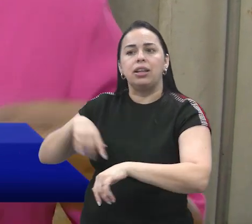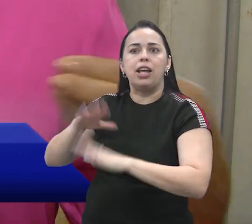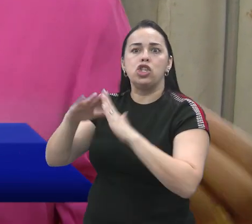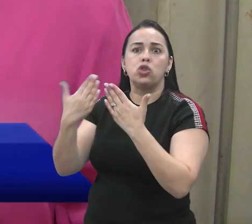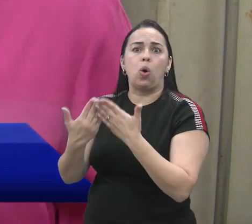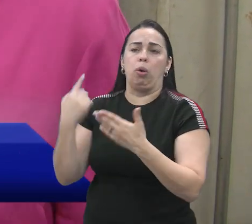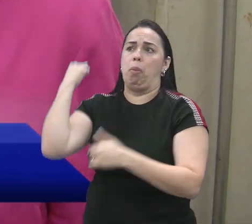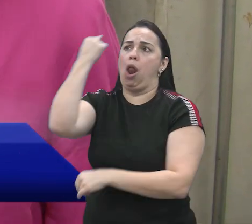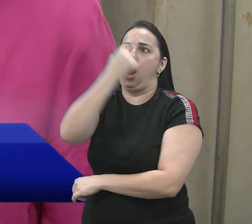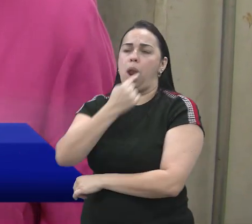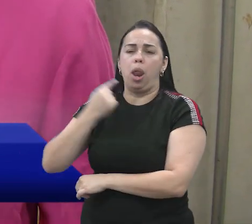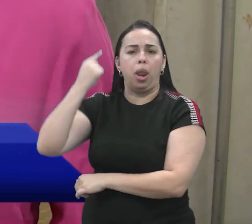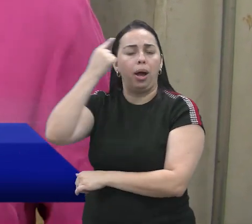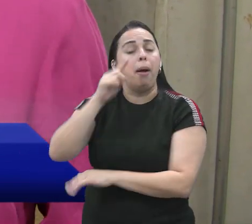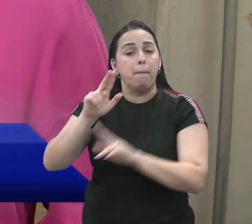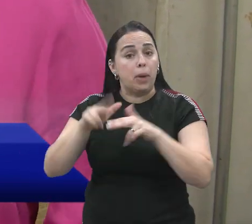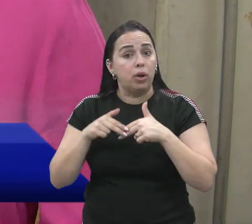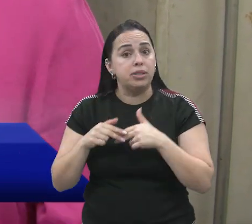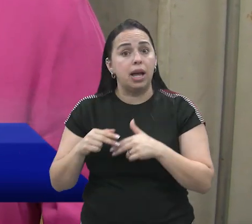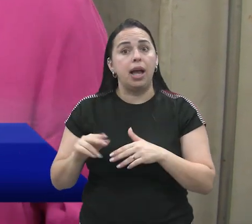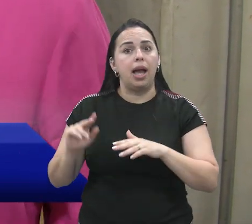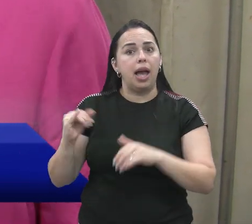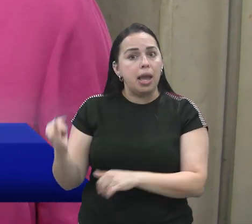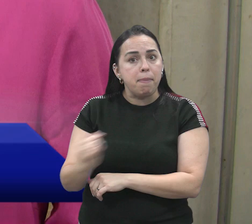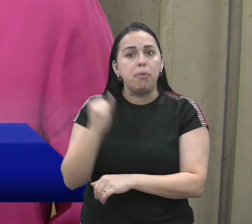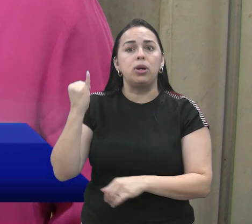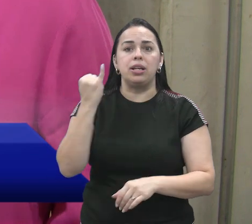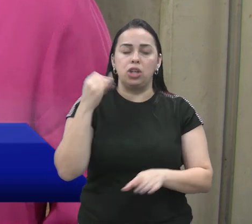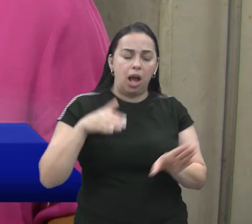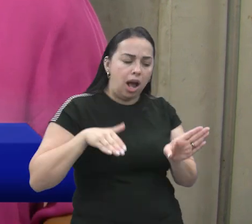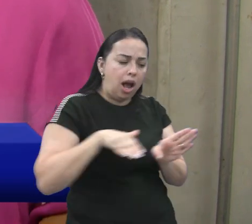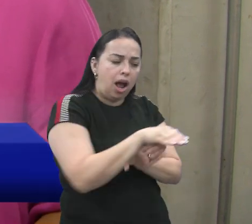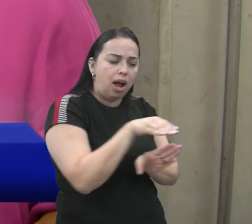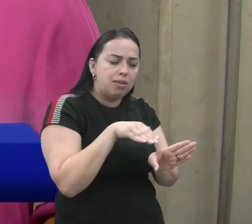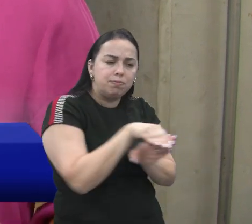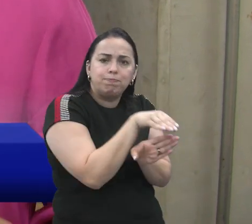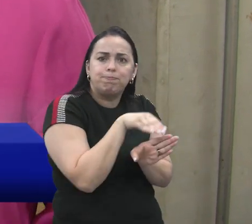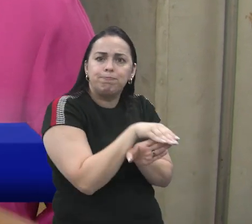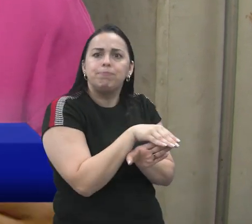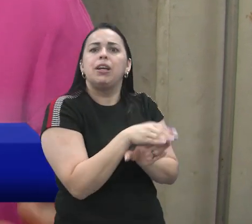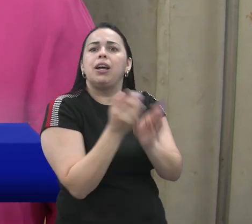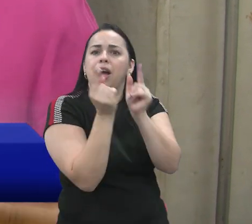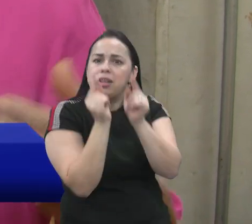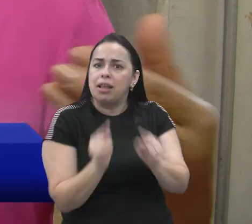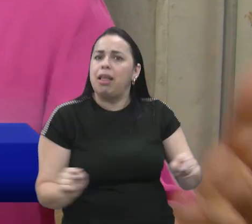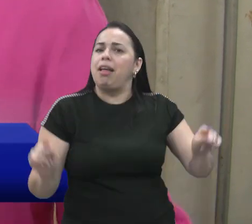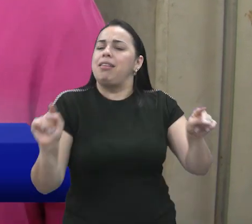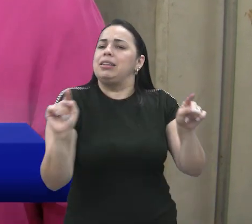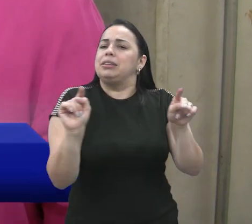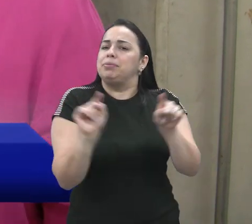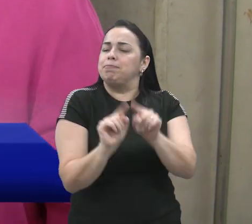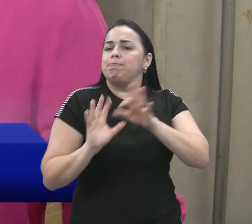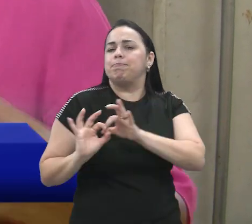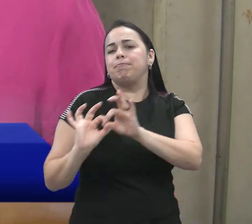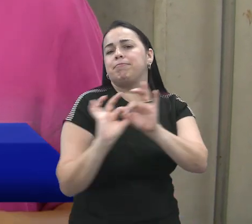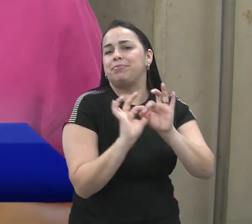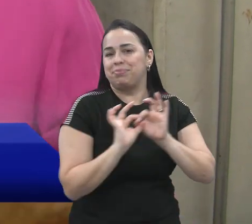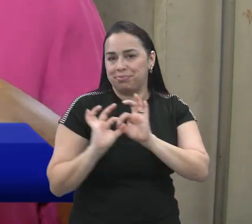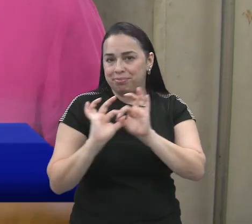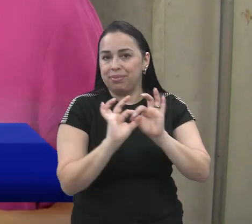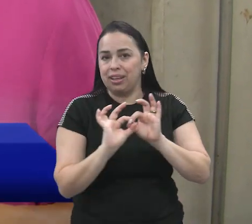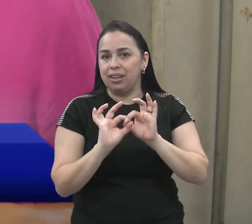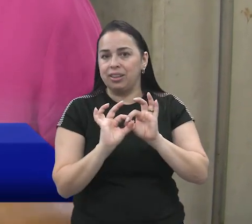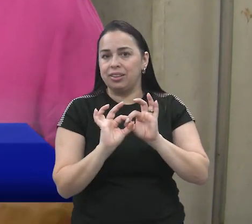que ficam muitas horas na escola, né? Então, eu acho que a escola tem esse papel também de orientar, ser parceira